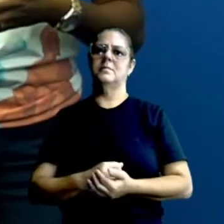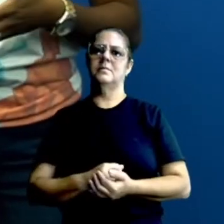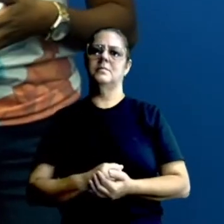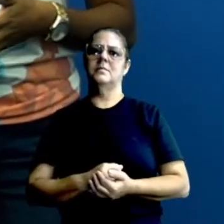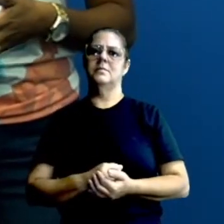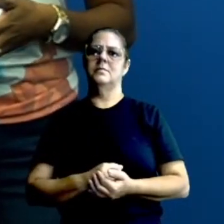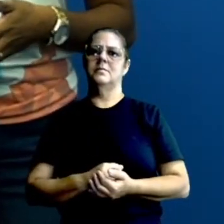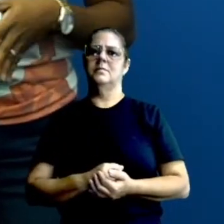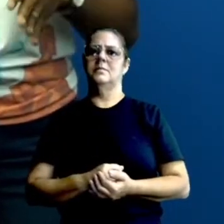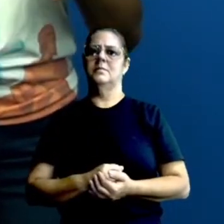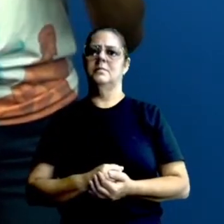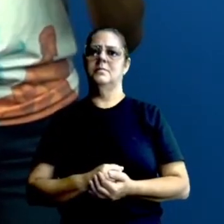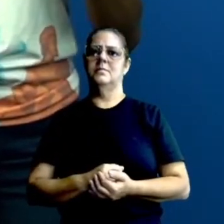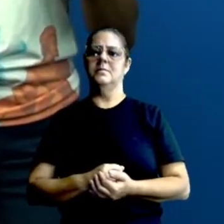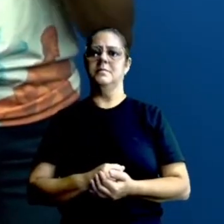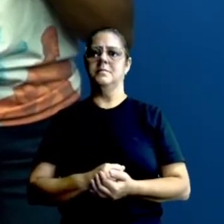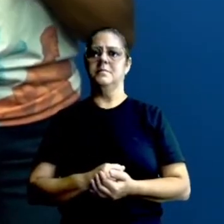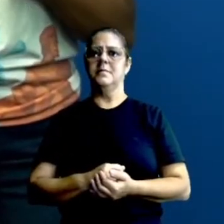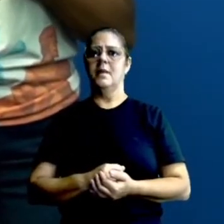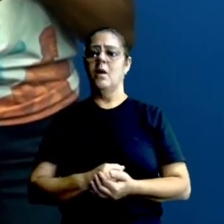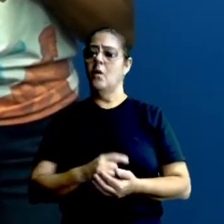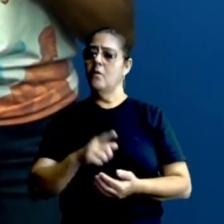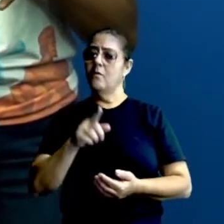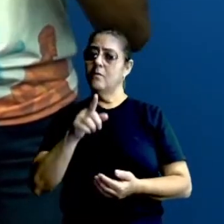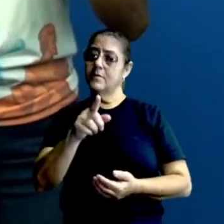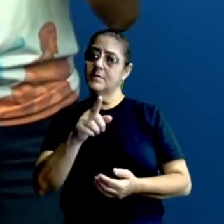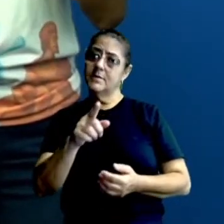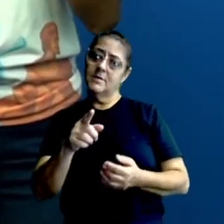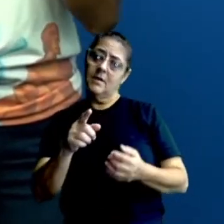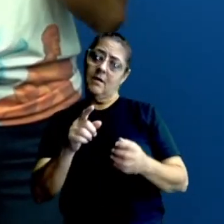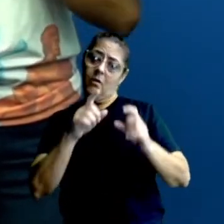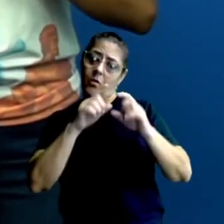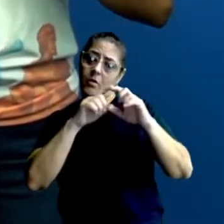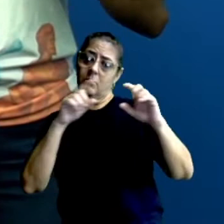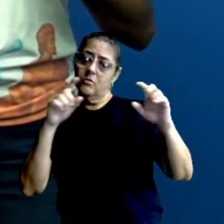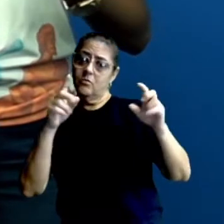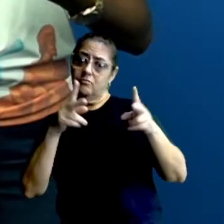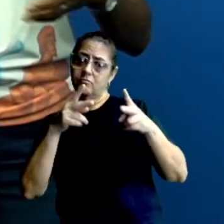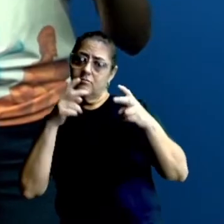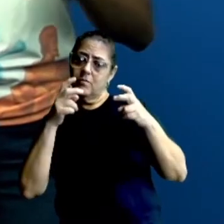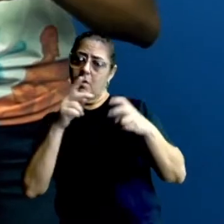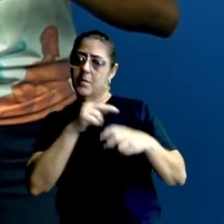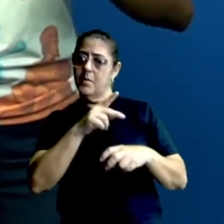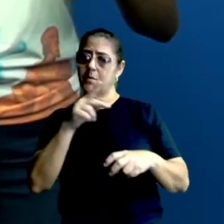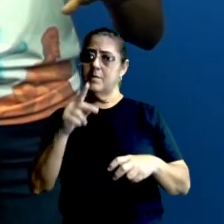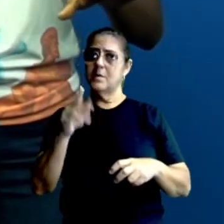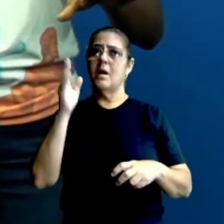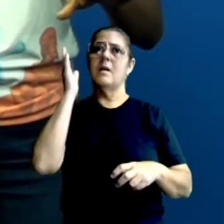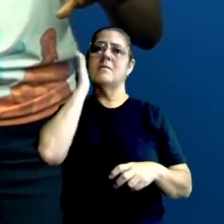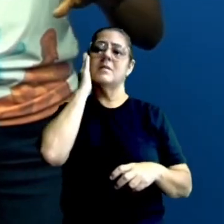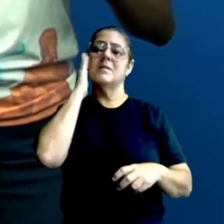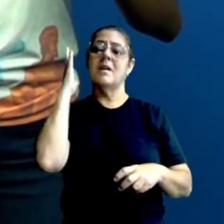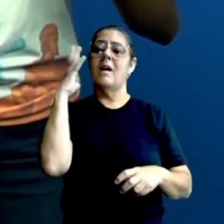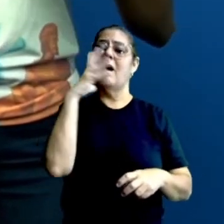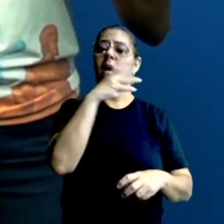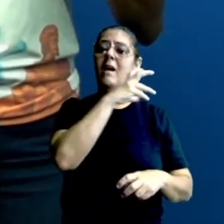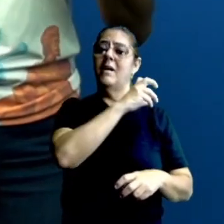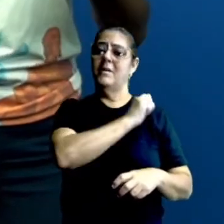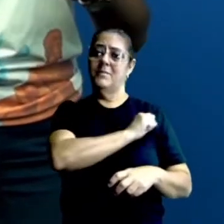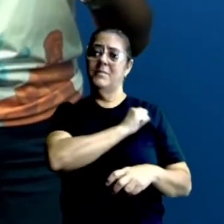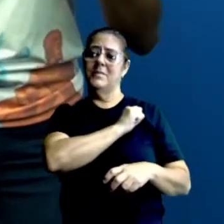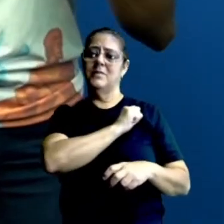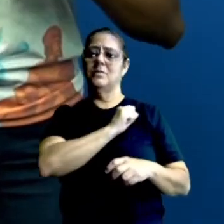a question? Então, quando você falar essa frase, sua professora ou seu professor vai entender rapidinho e